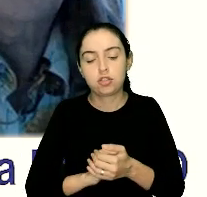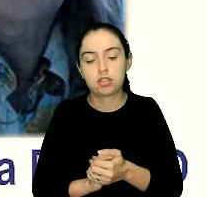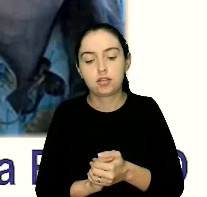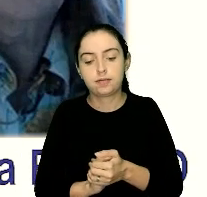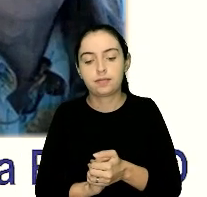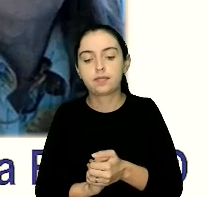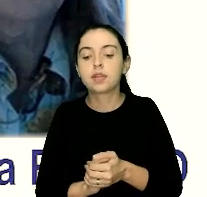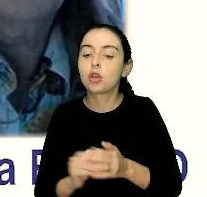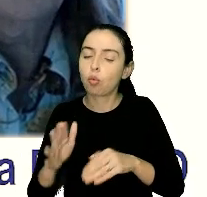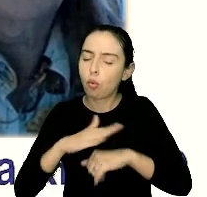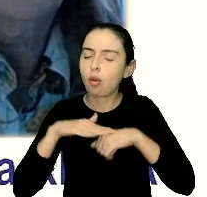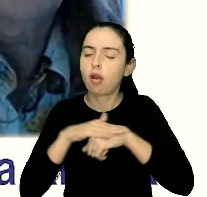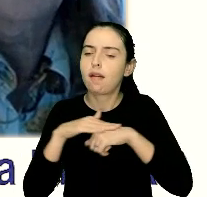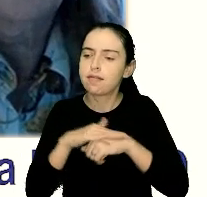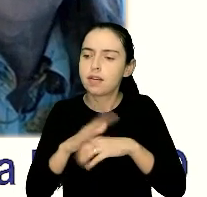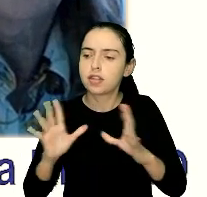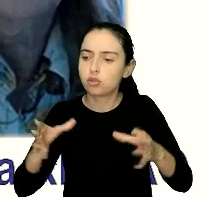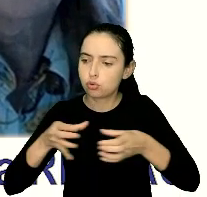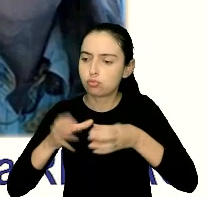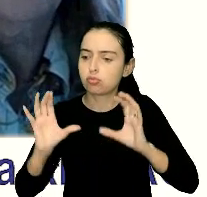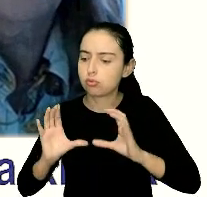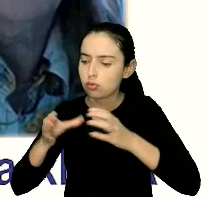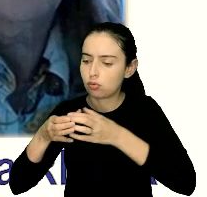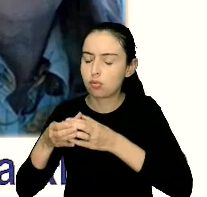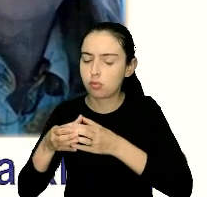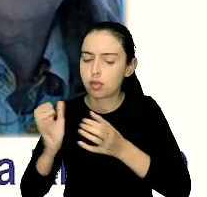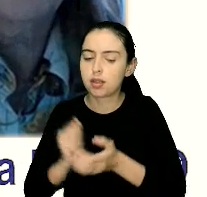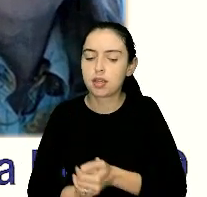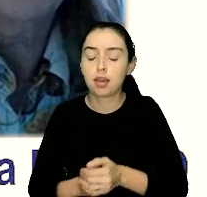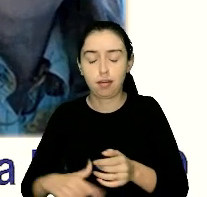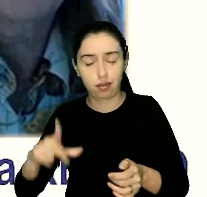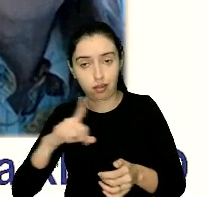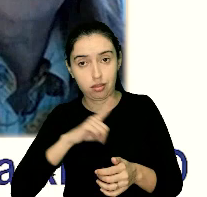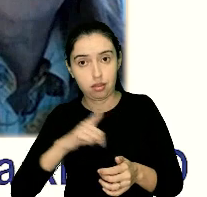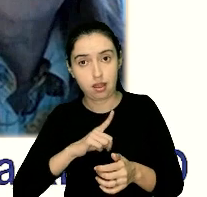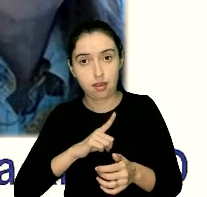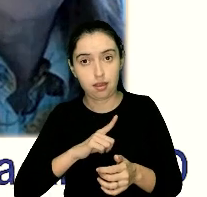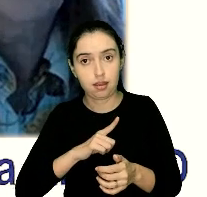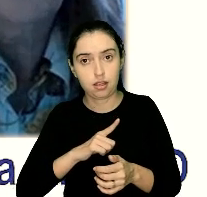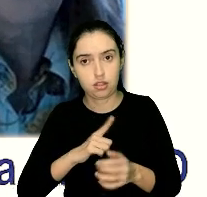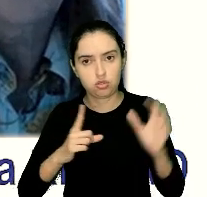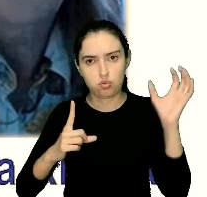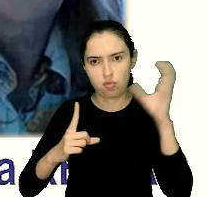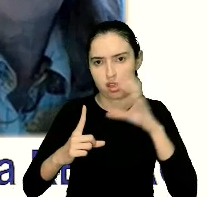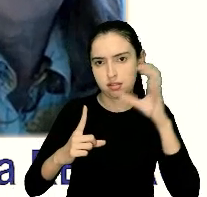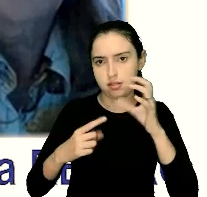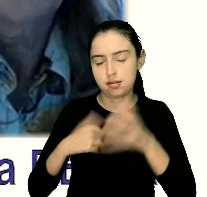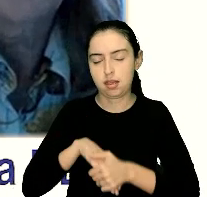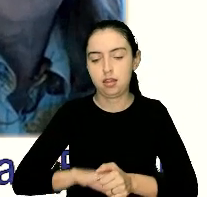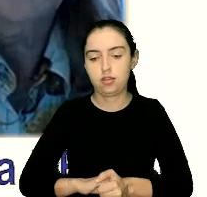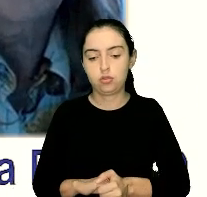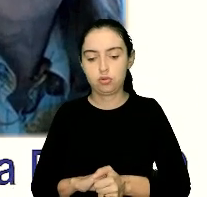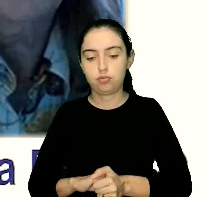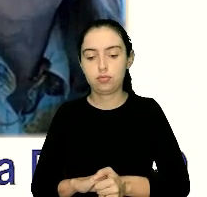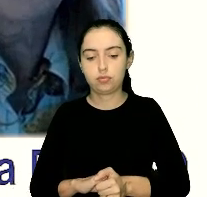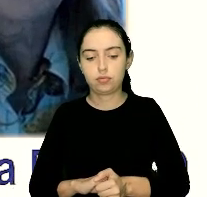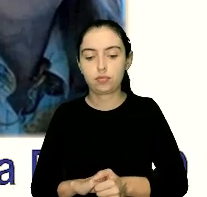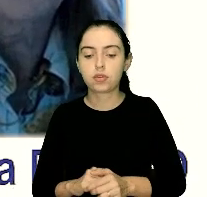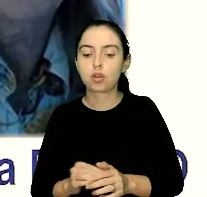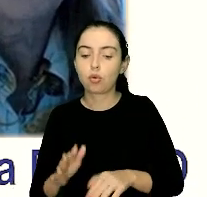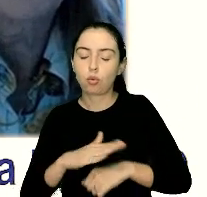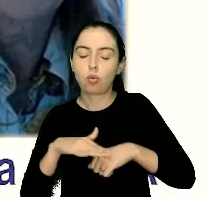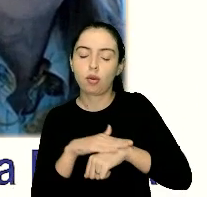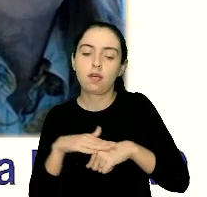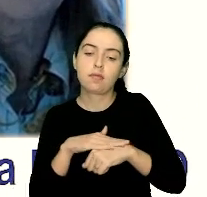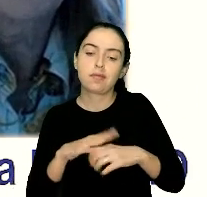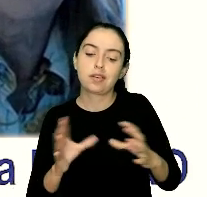com a comissão que já existe do assédio, né, ela conversa com outras